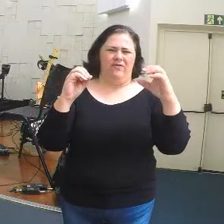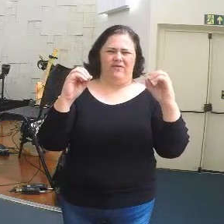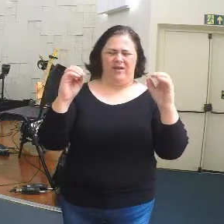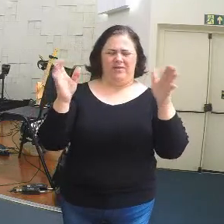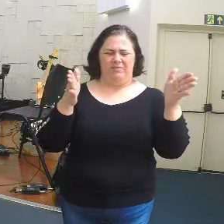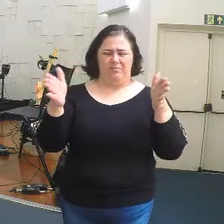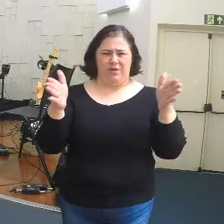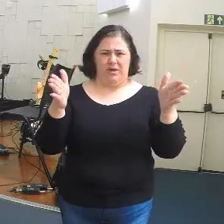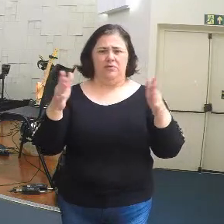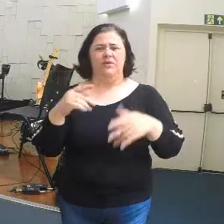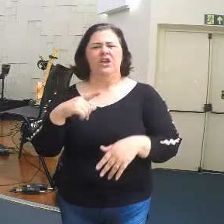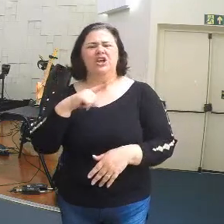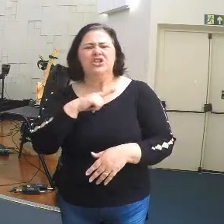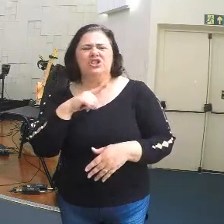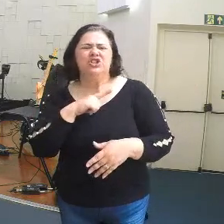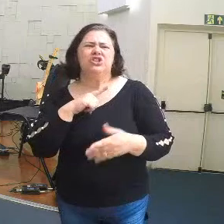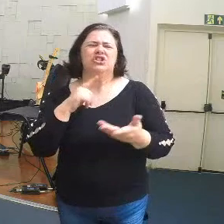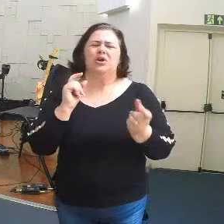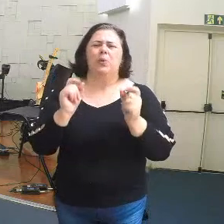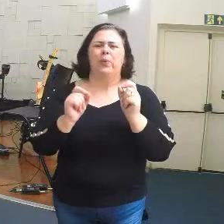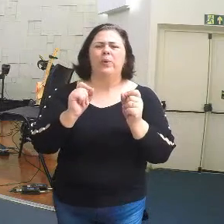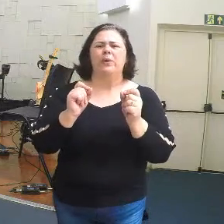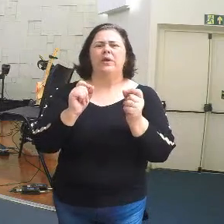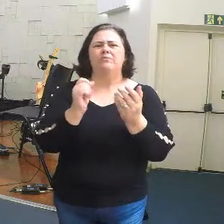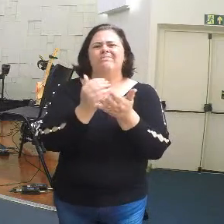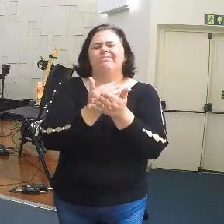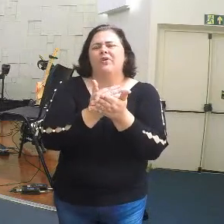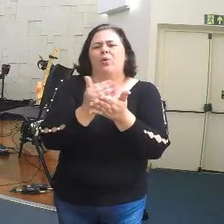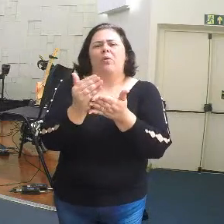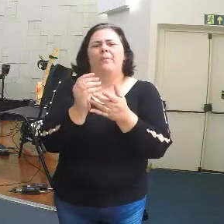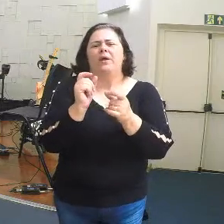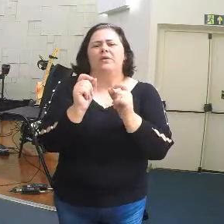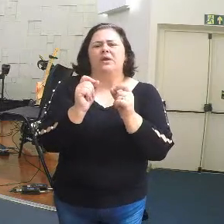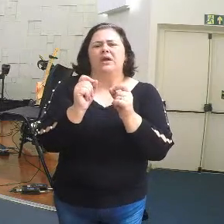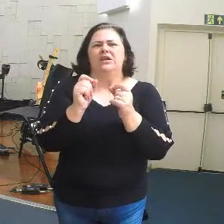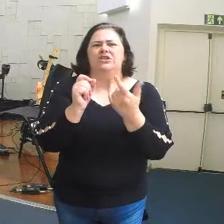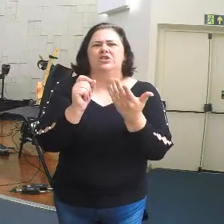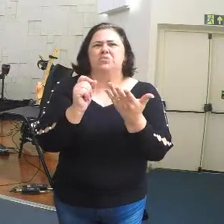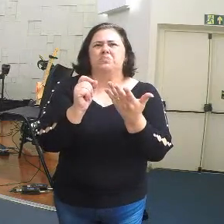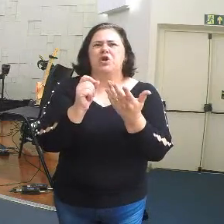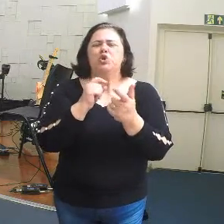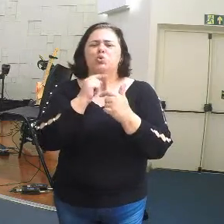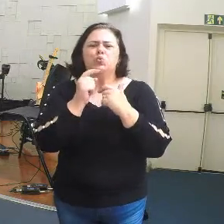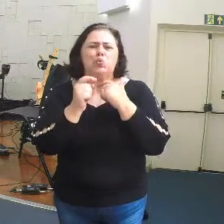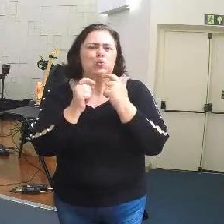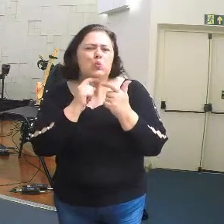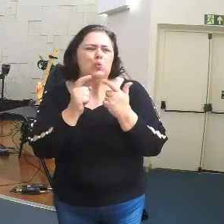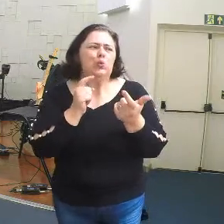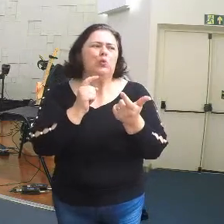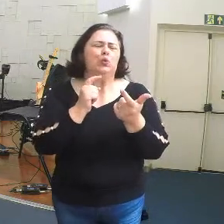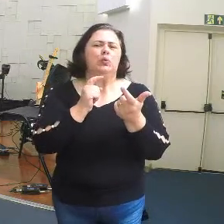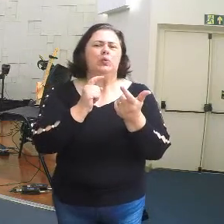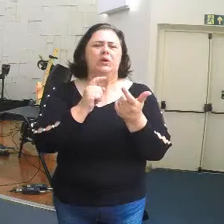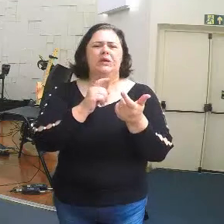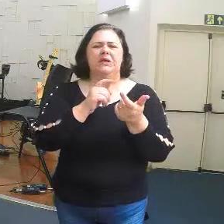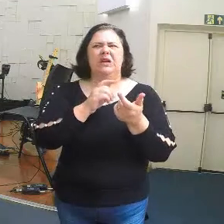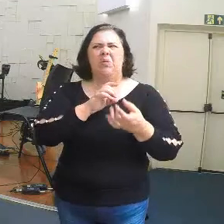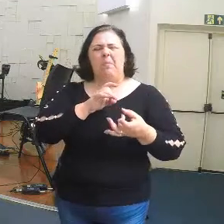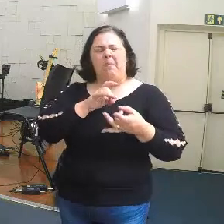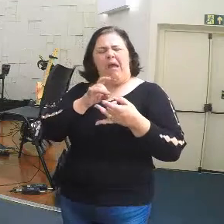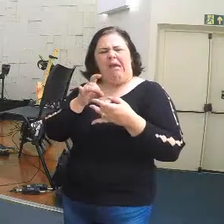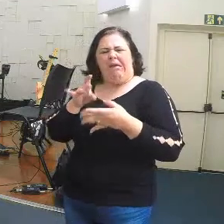espécie de gnosticismo incipiente que estava começando, principalmente identificado por essa rejeição à